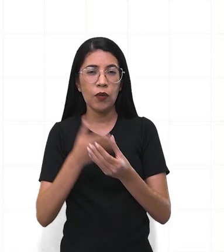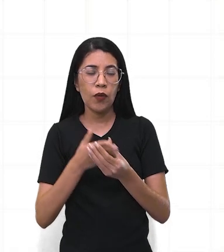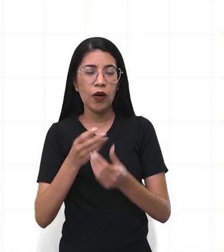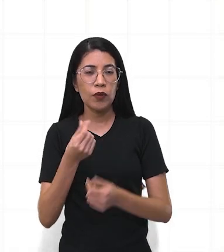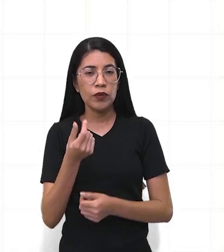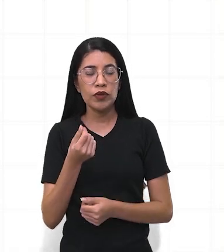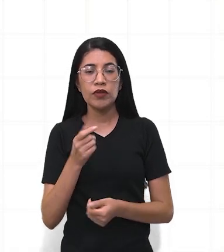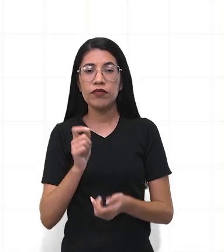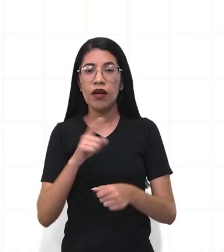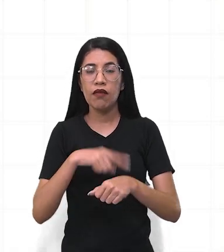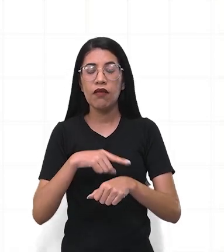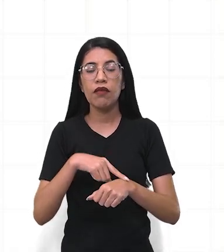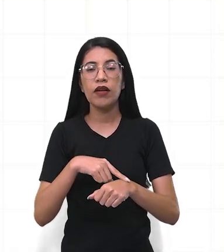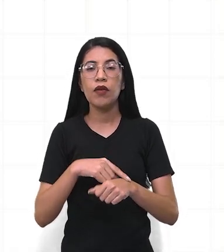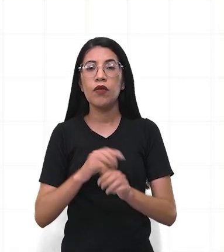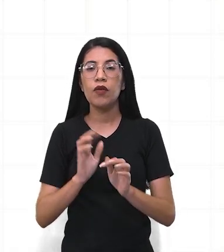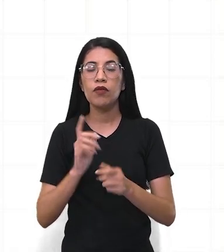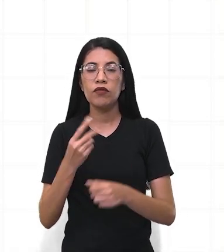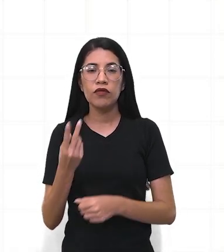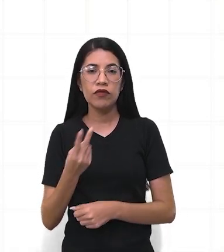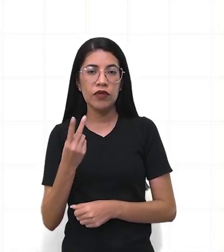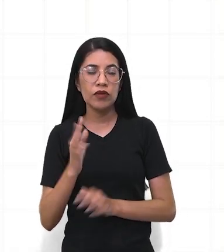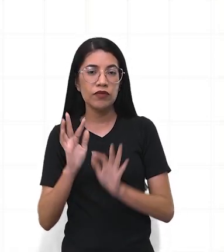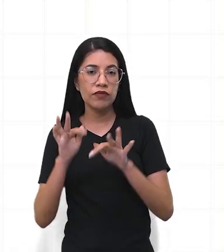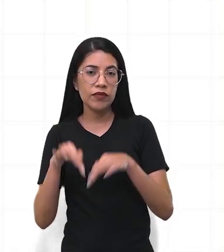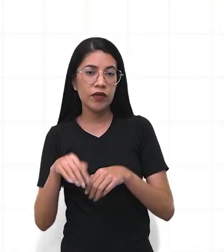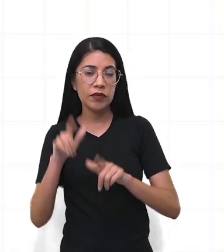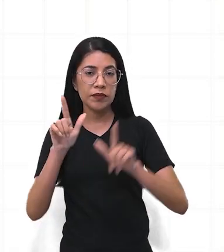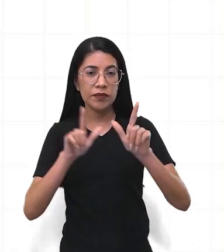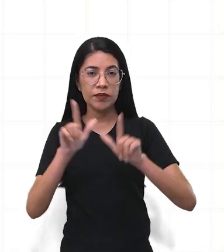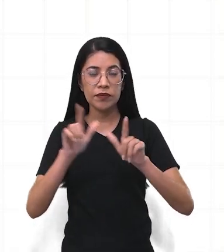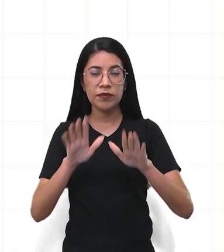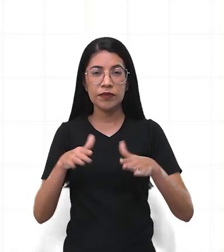preço final da TV? Olha aí, pessoal, e agora, hein?